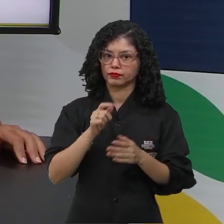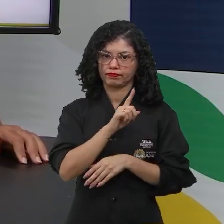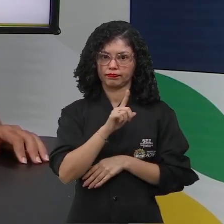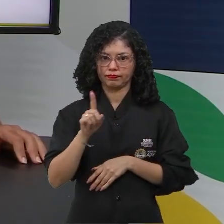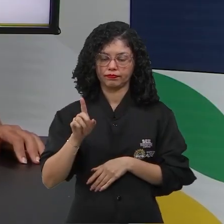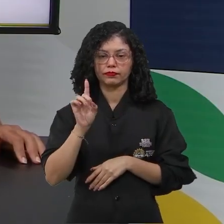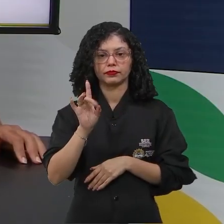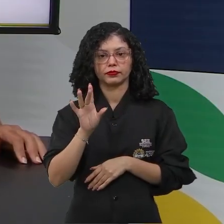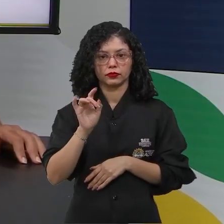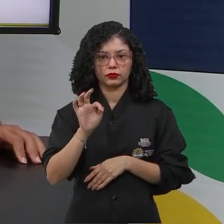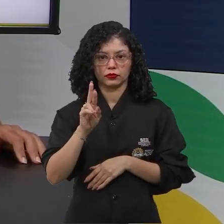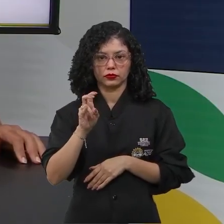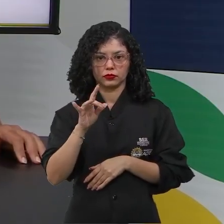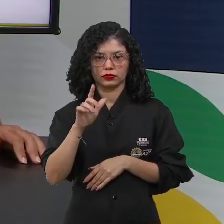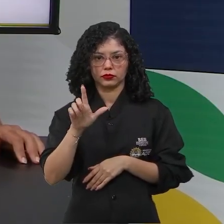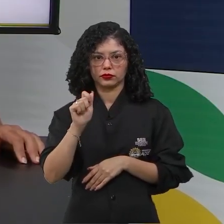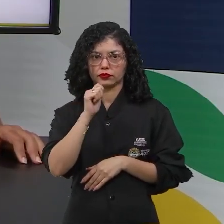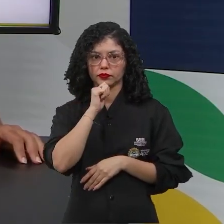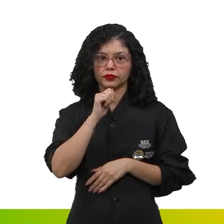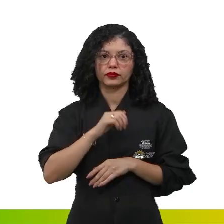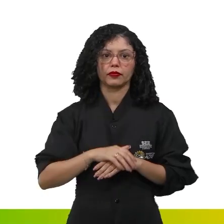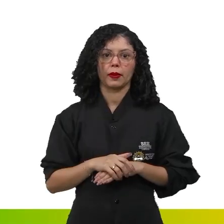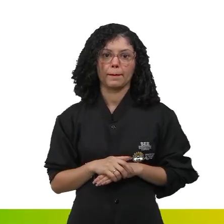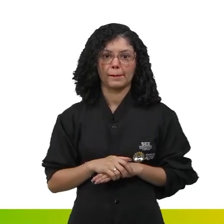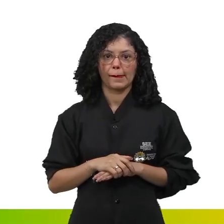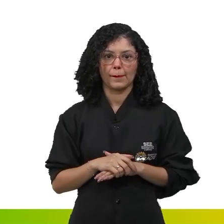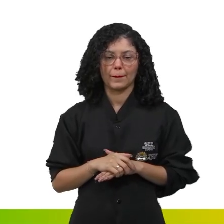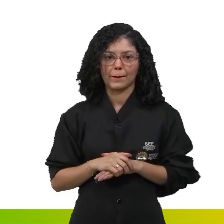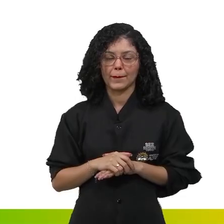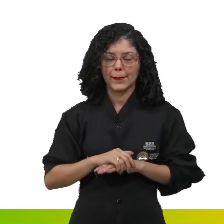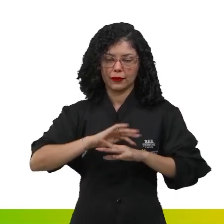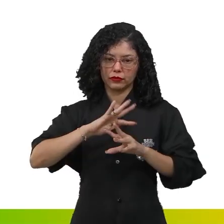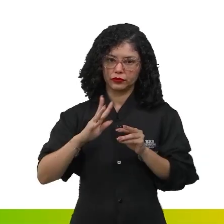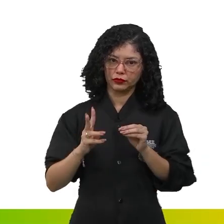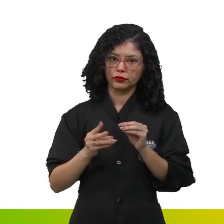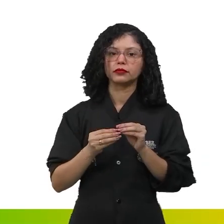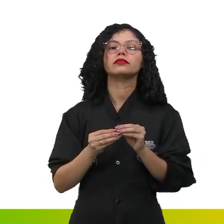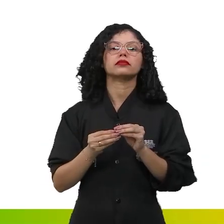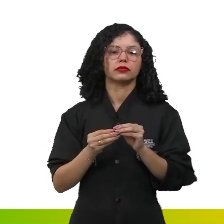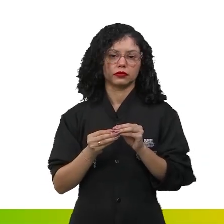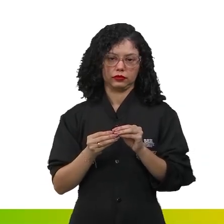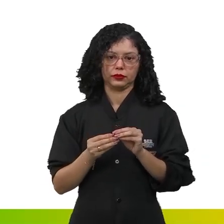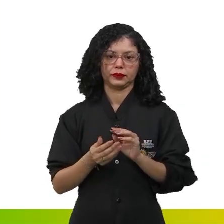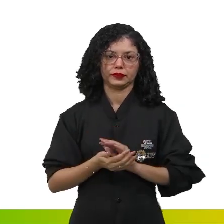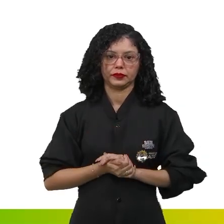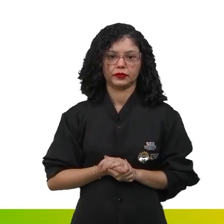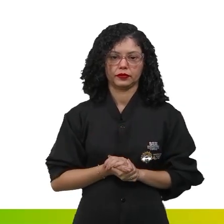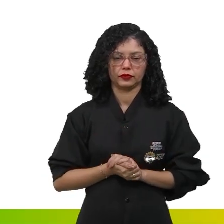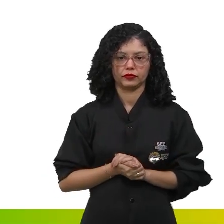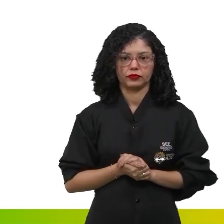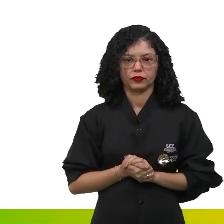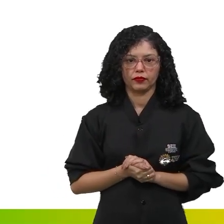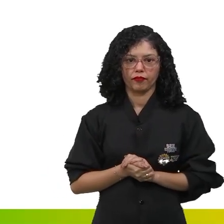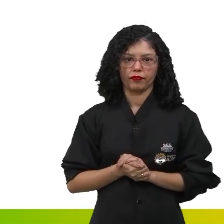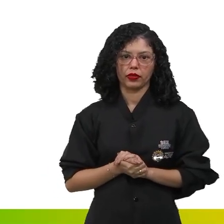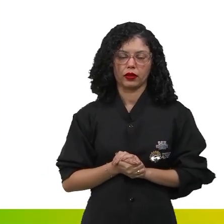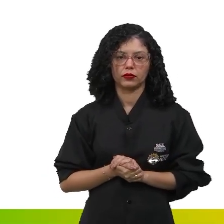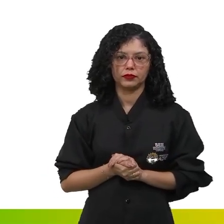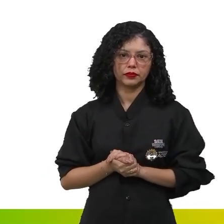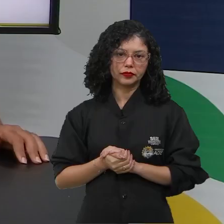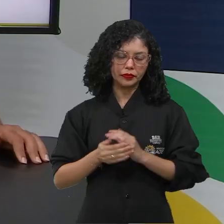Não. Suplementação, grifem a palavra mais uma vez, bem bonito, complementar. Não